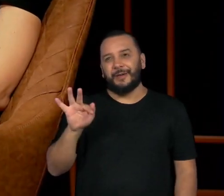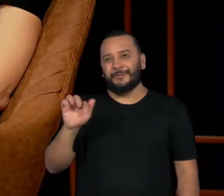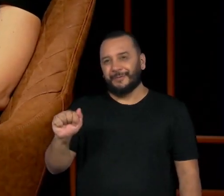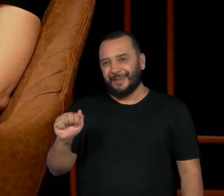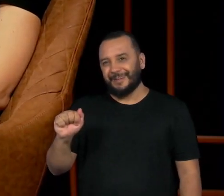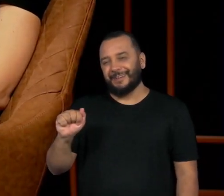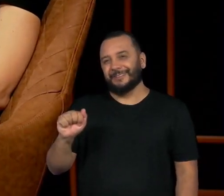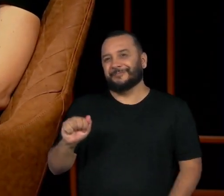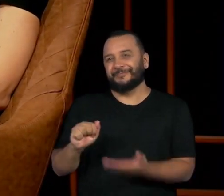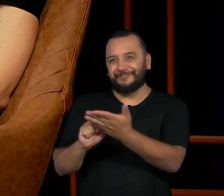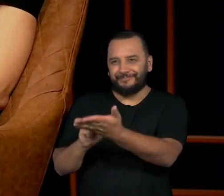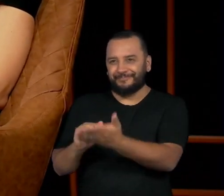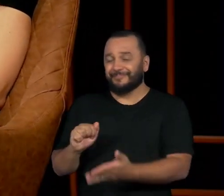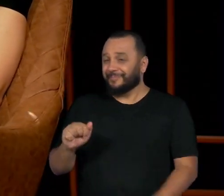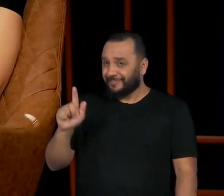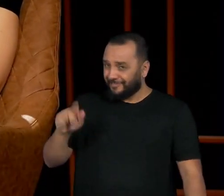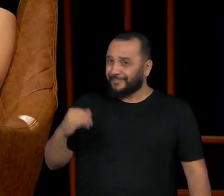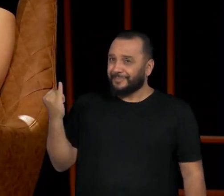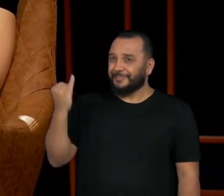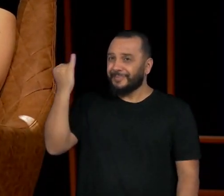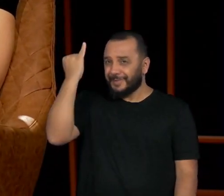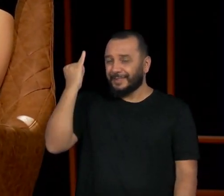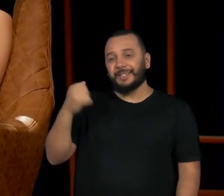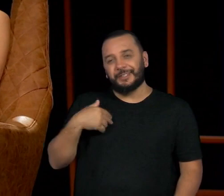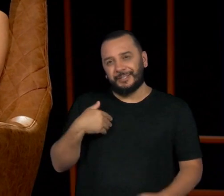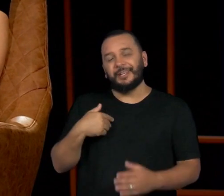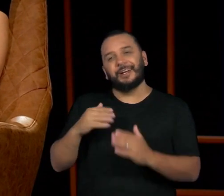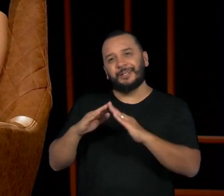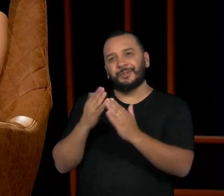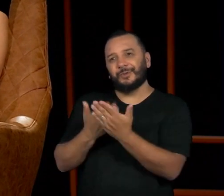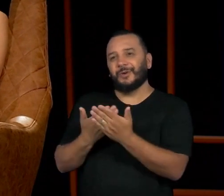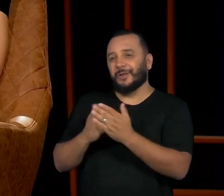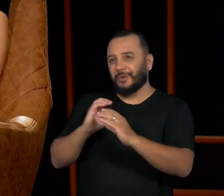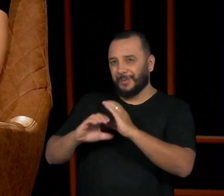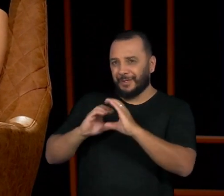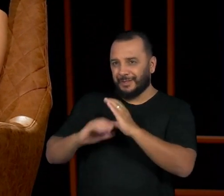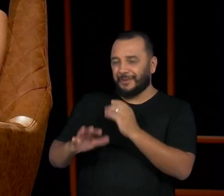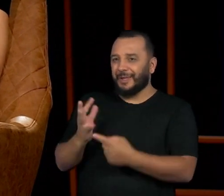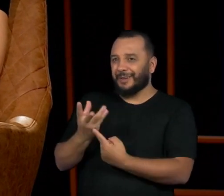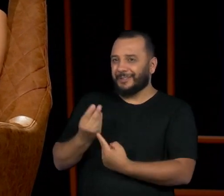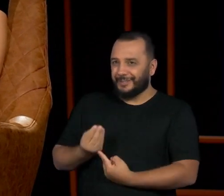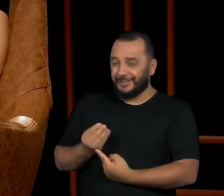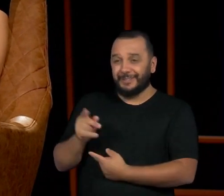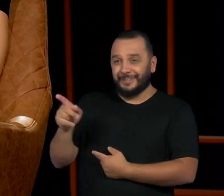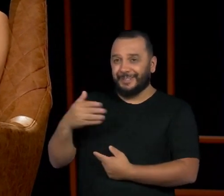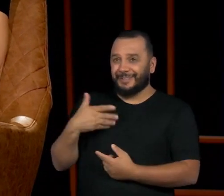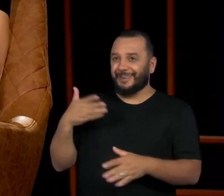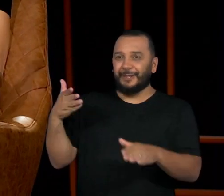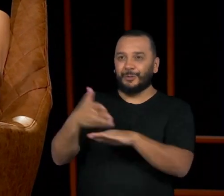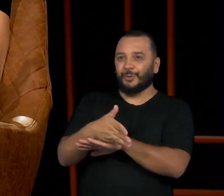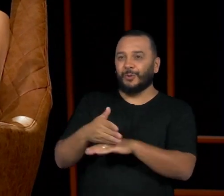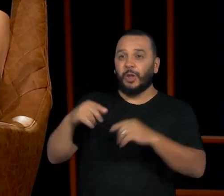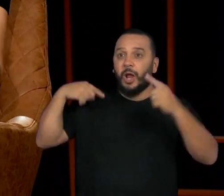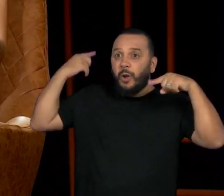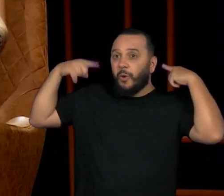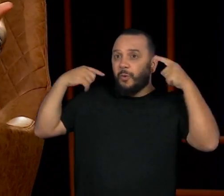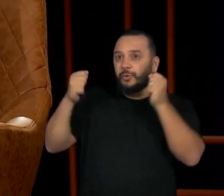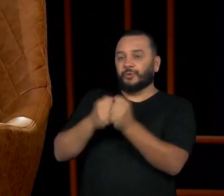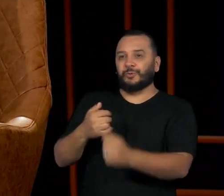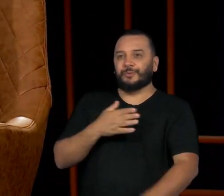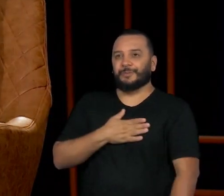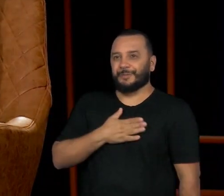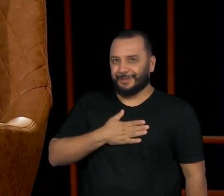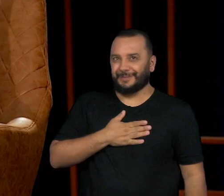Rafa é uma pessoa muito importante lá na Escola de Comunicações e Artes, nas artes cênicas, e ele entrou nessa loucura comigo. Tipo, vamos fazer